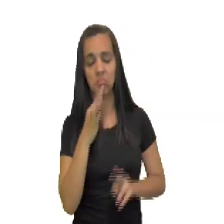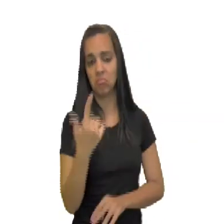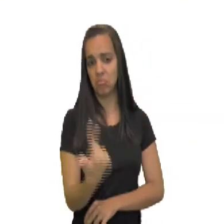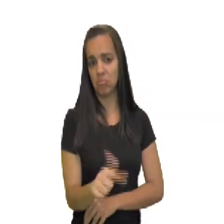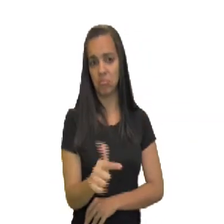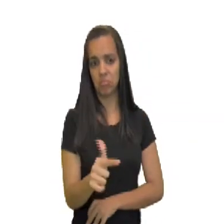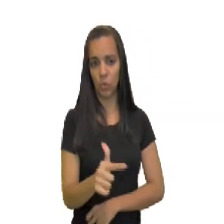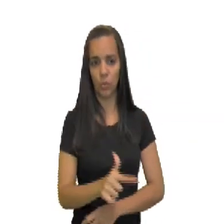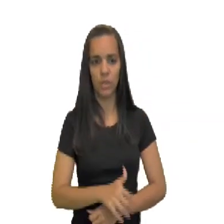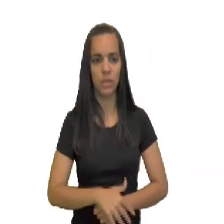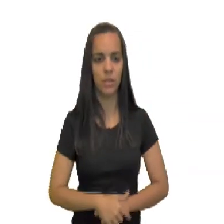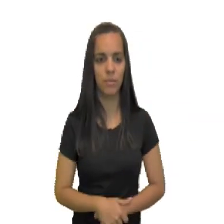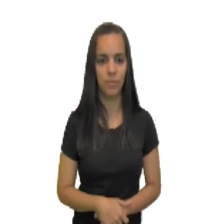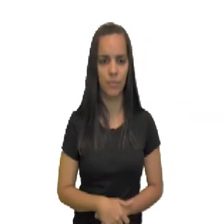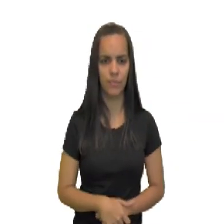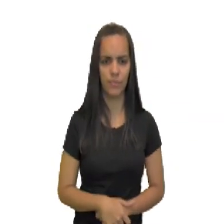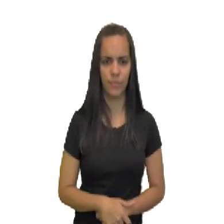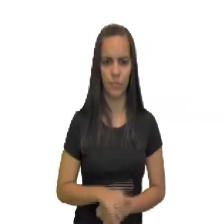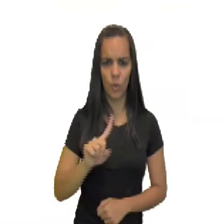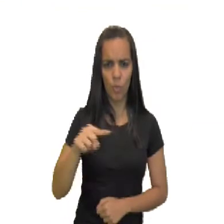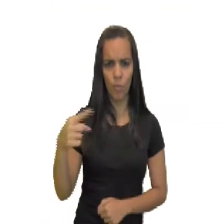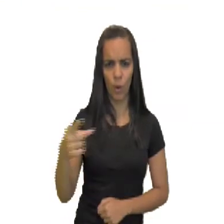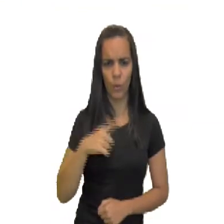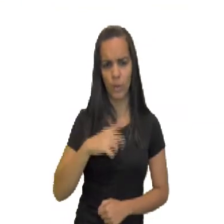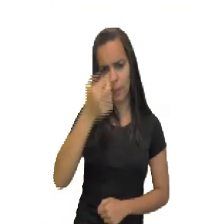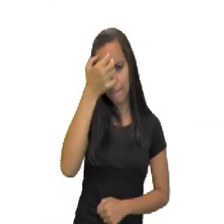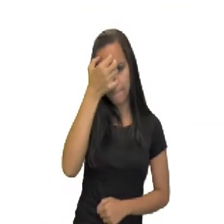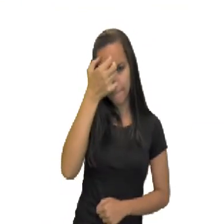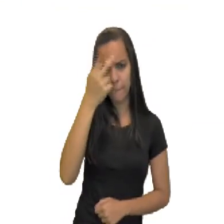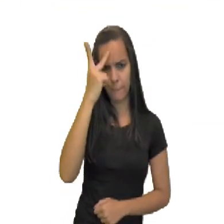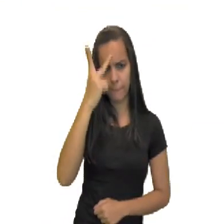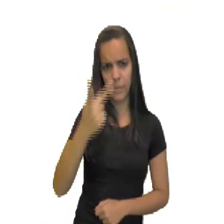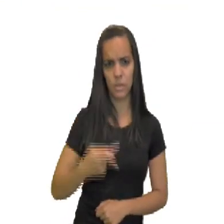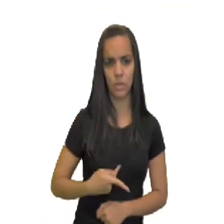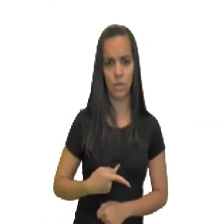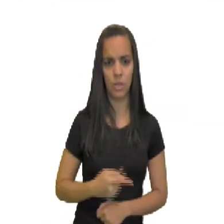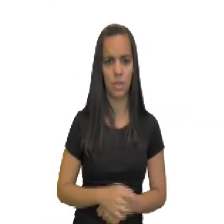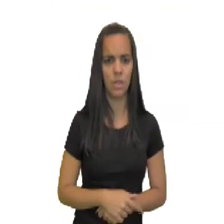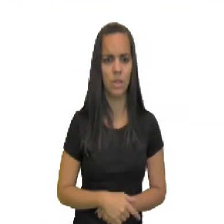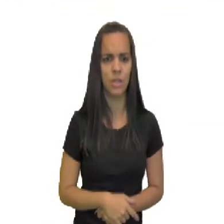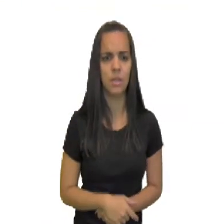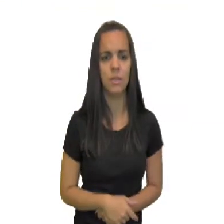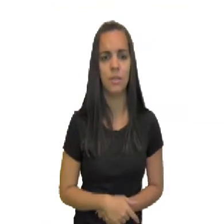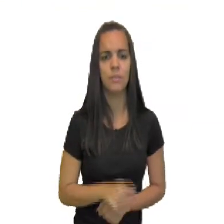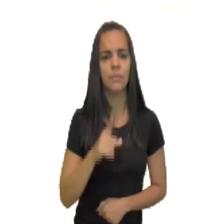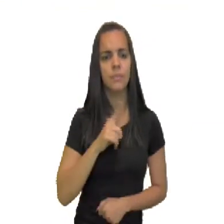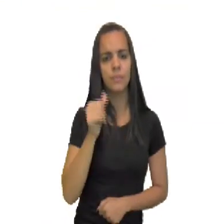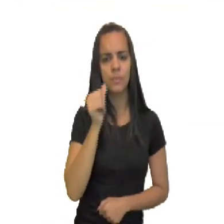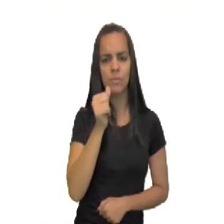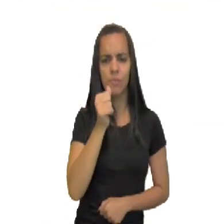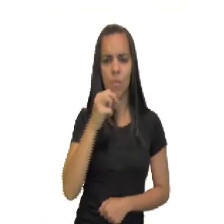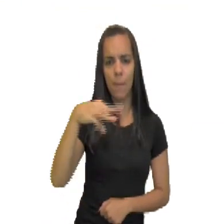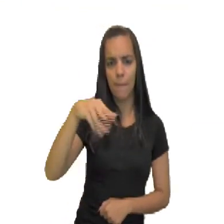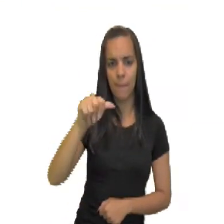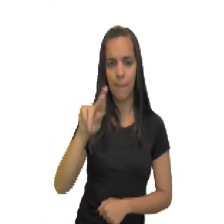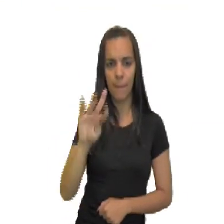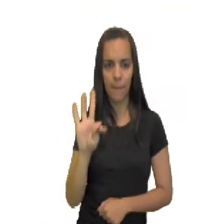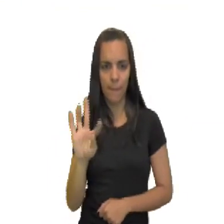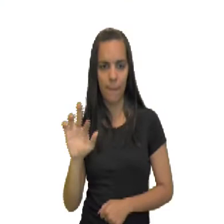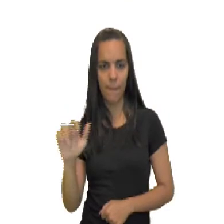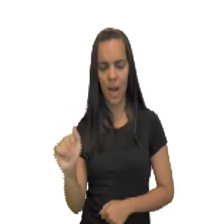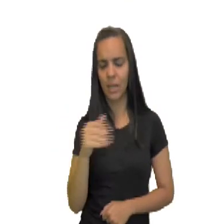cultura. Uma outra personalidade, uma mulher guerreira, é a Marta, jogadora de futebol. Ela foi